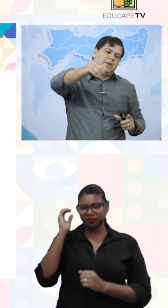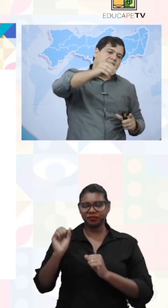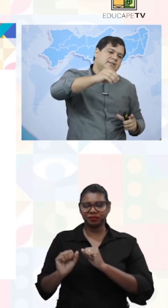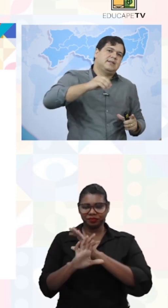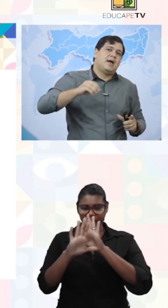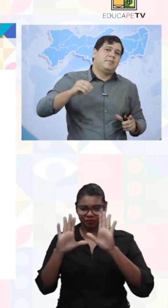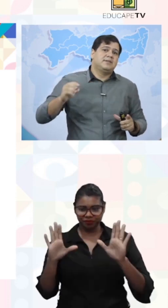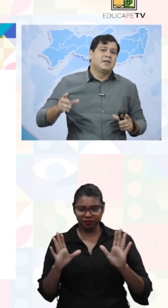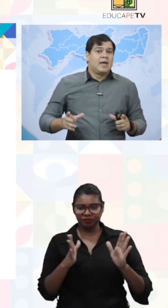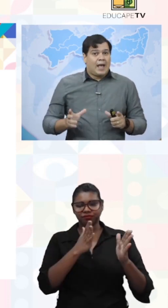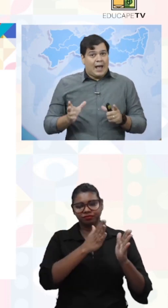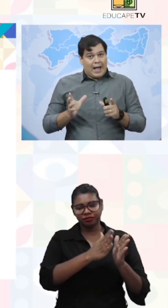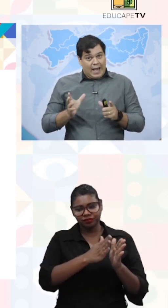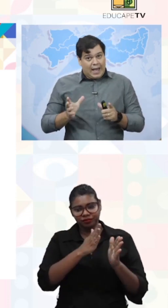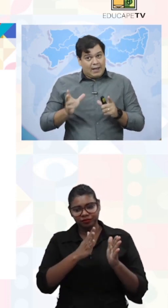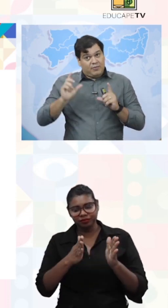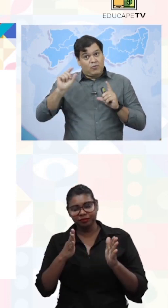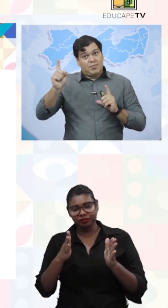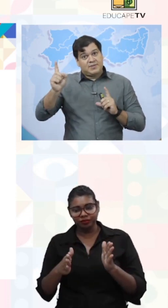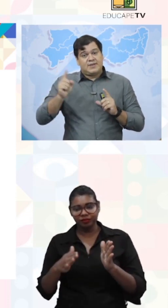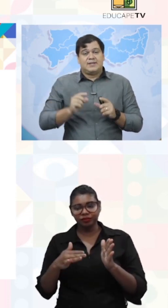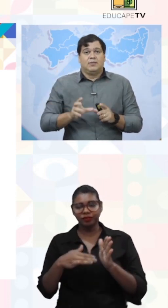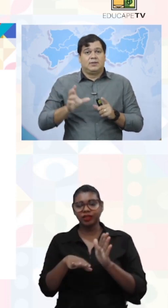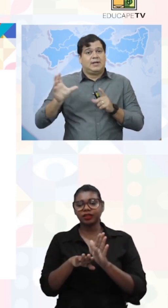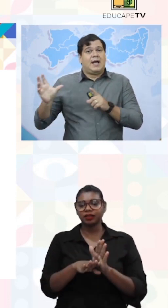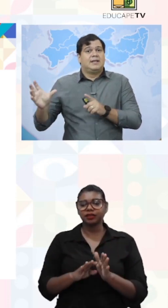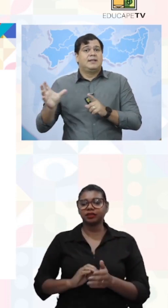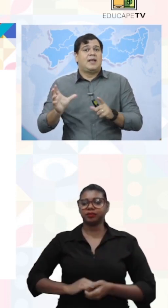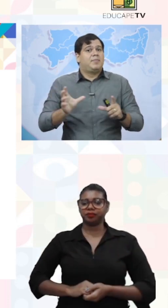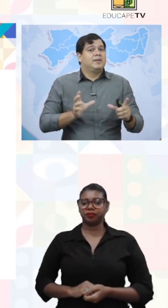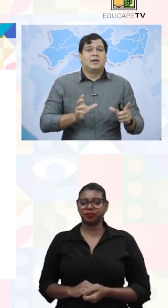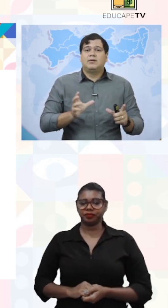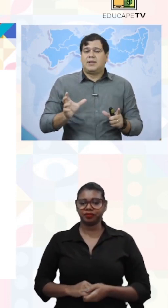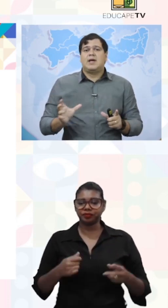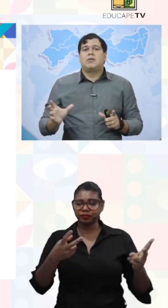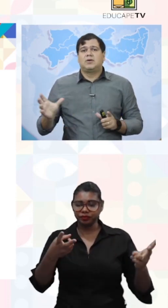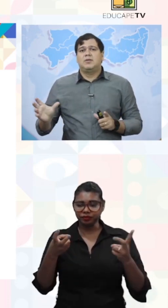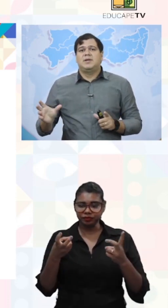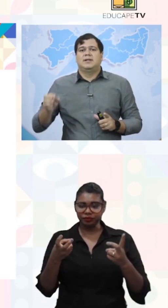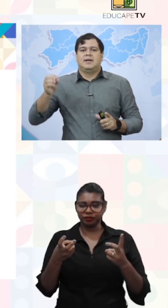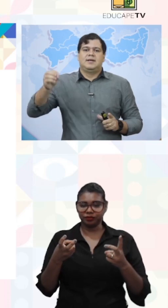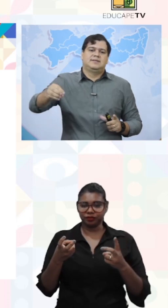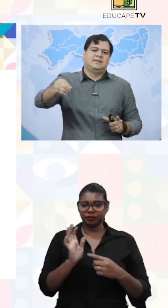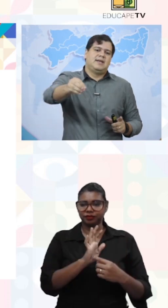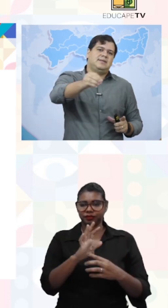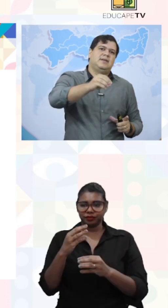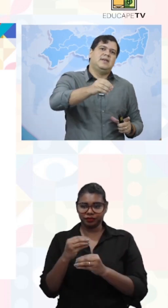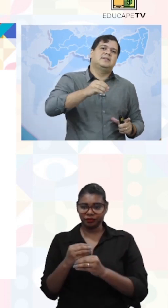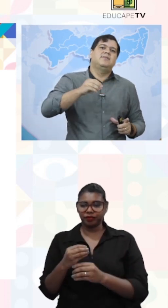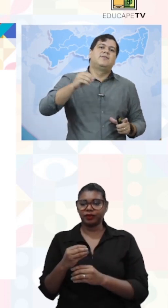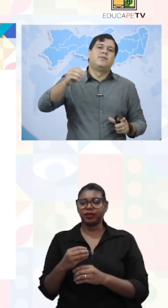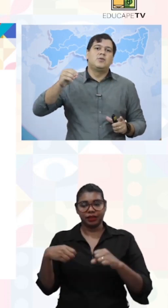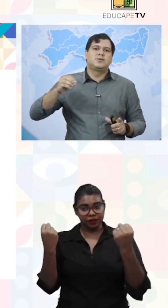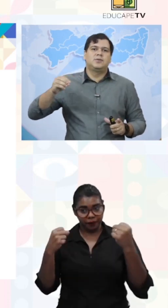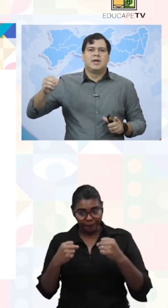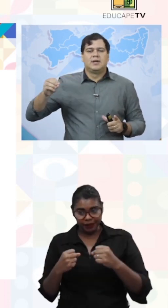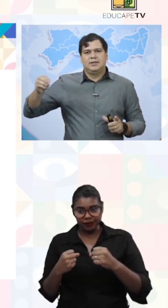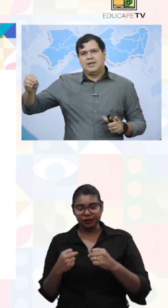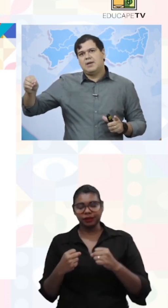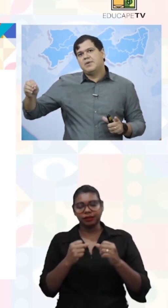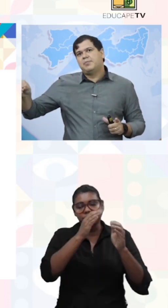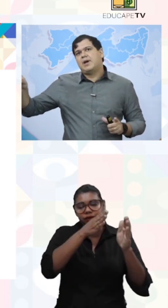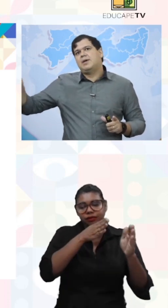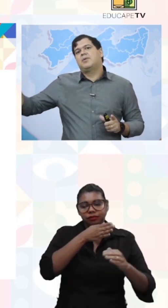passa pelas etapas. É uma observação. Cada etapa não tem autonomia, né? Você tem que seguir esse fluxo